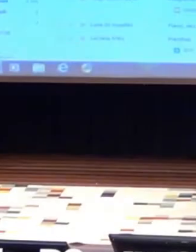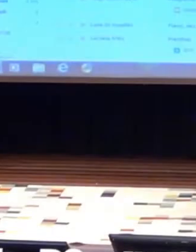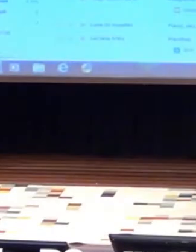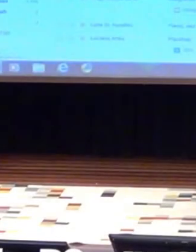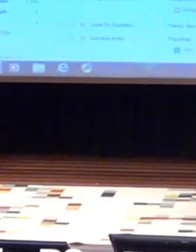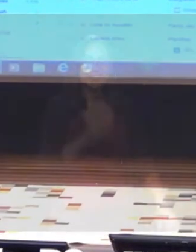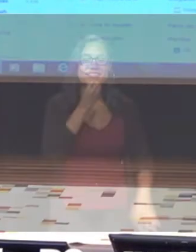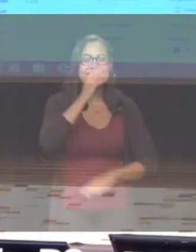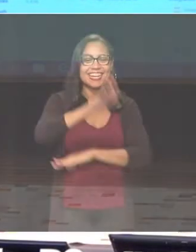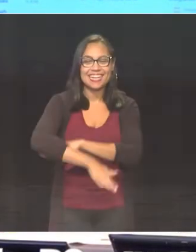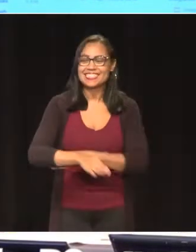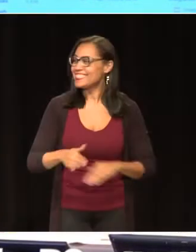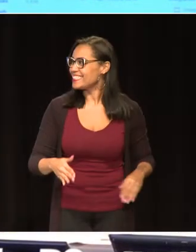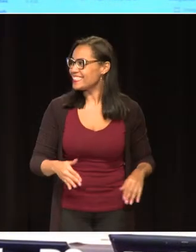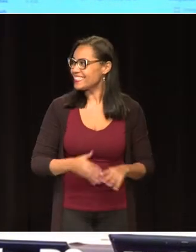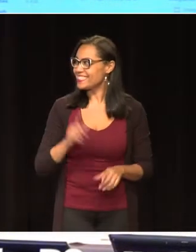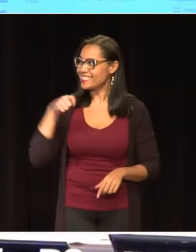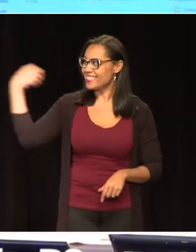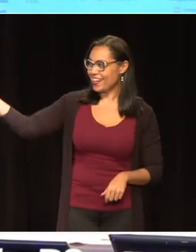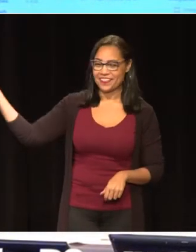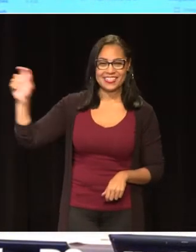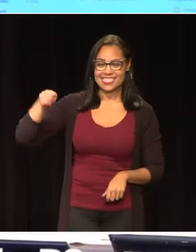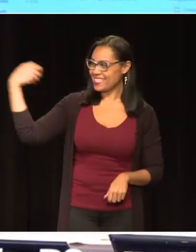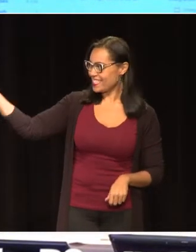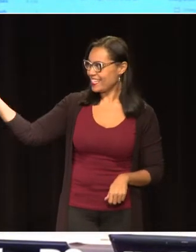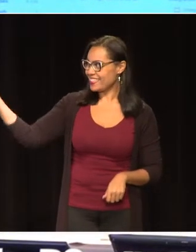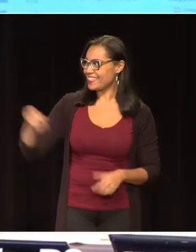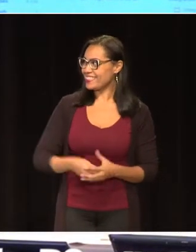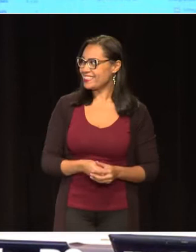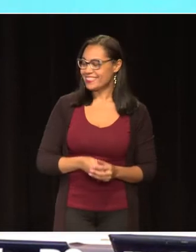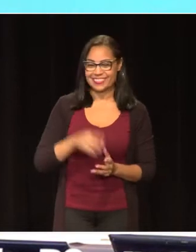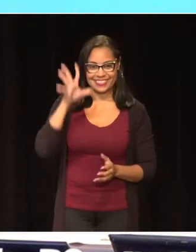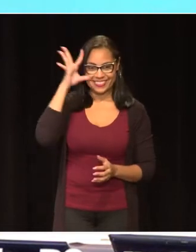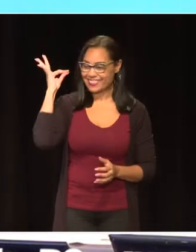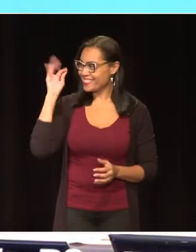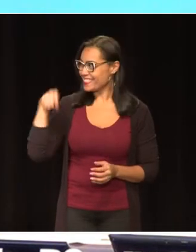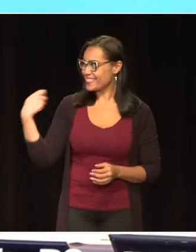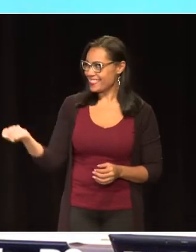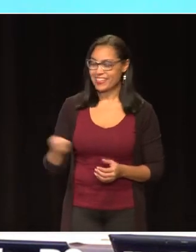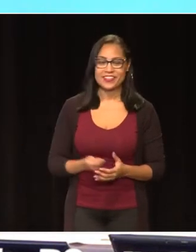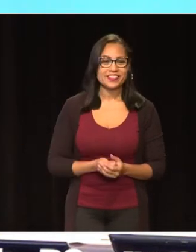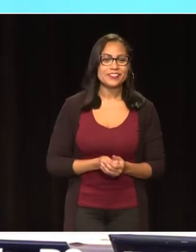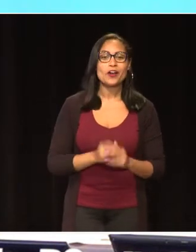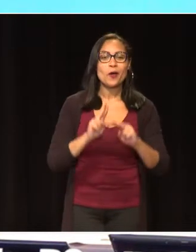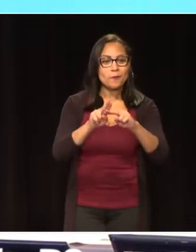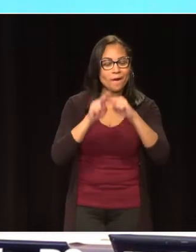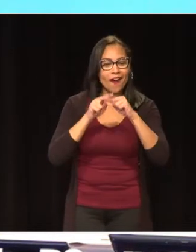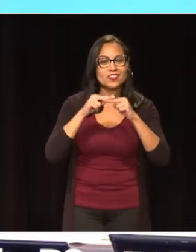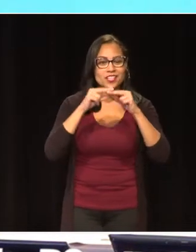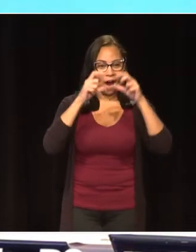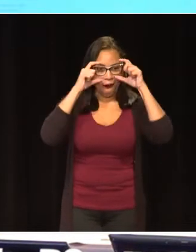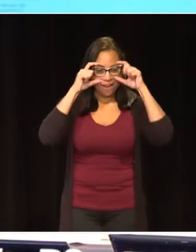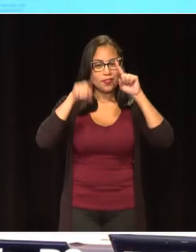Bom, gente, boa tarde. Meu sinal é esse, por conta da sobrancelha e também dos óculos,